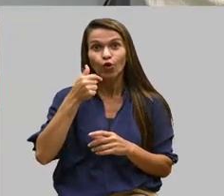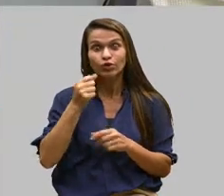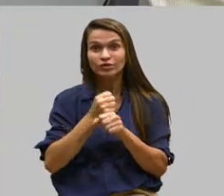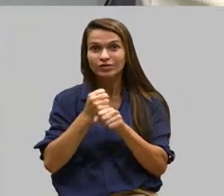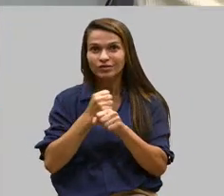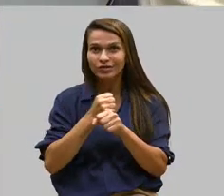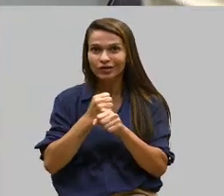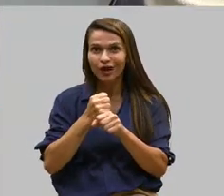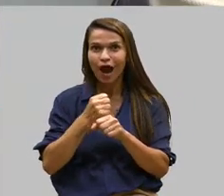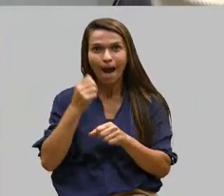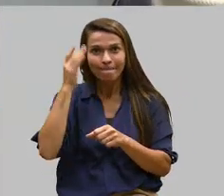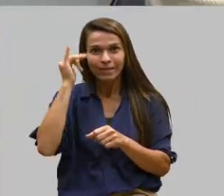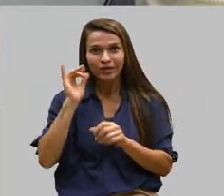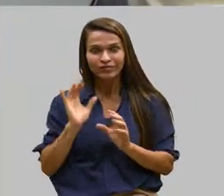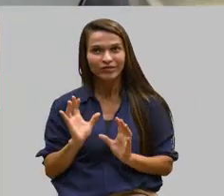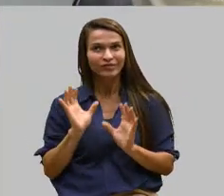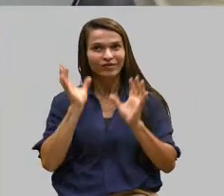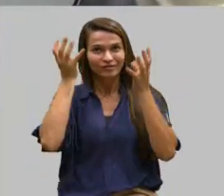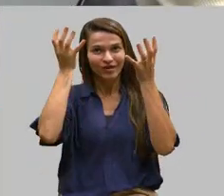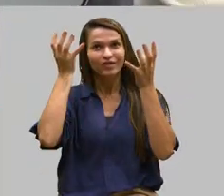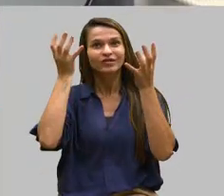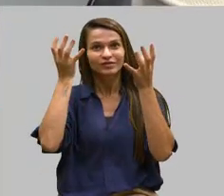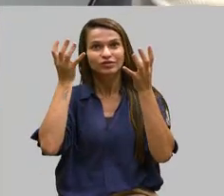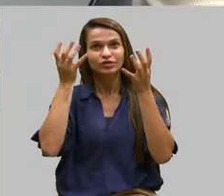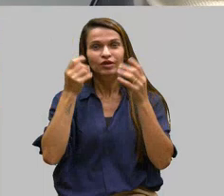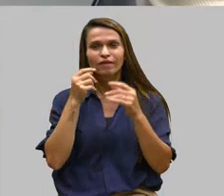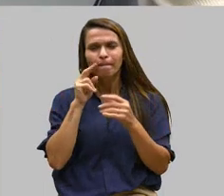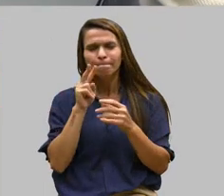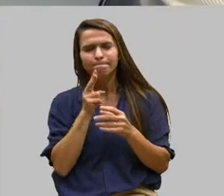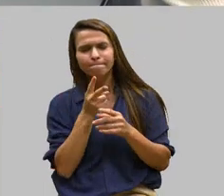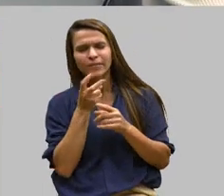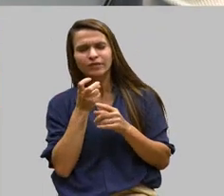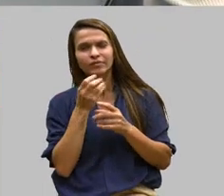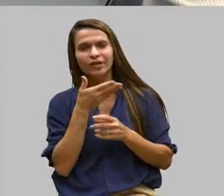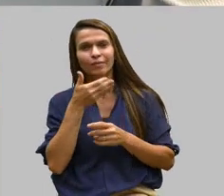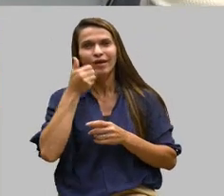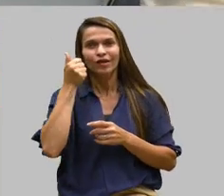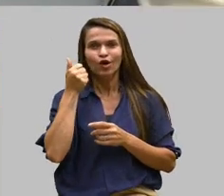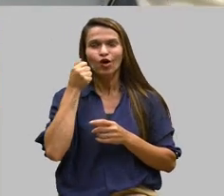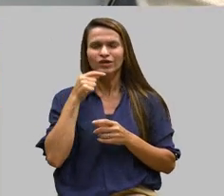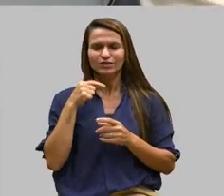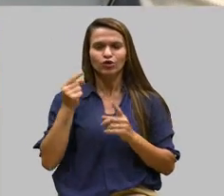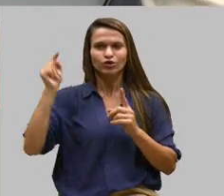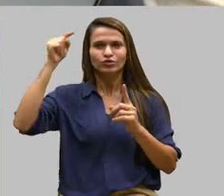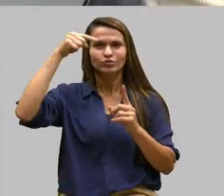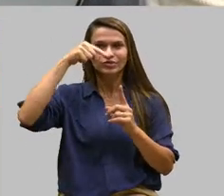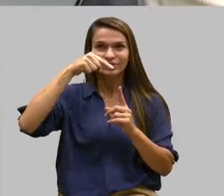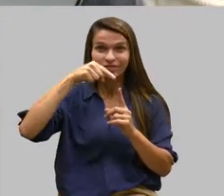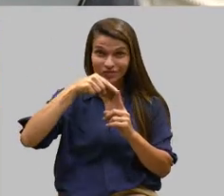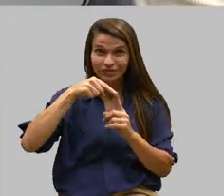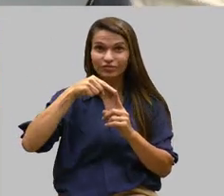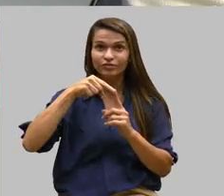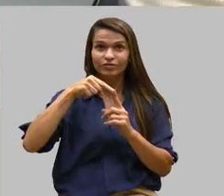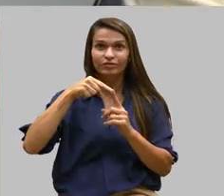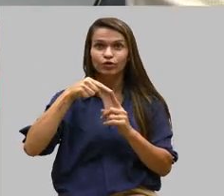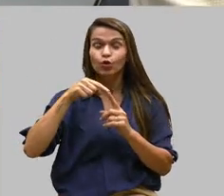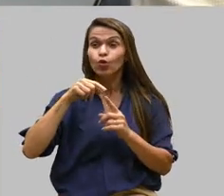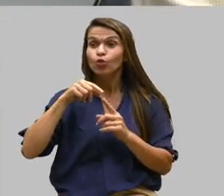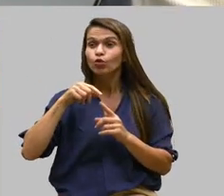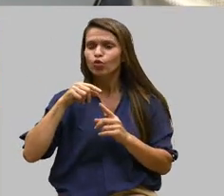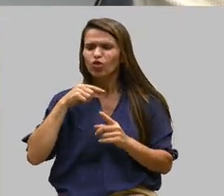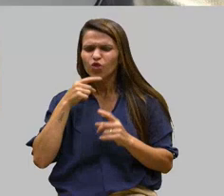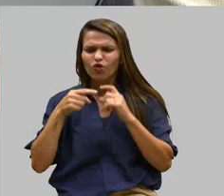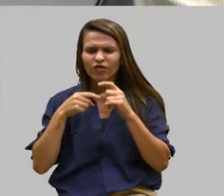vamos comemorar amanhã e ver que tá melhor né Eu acho que esse é o nosso lema nunca duvidar